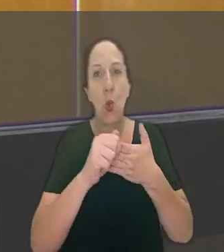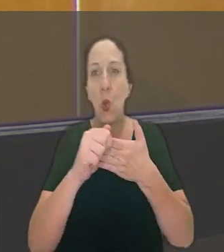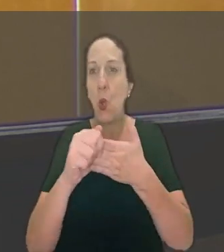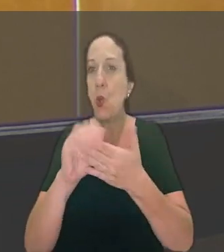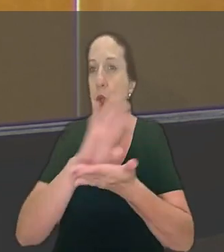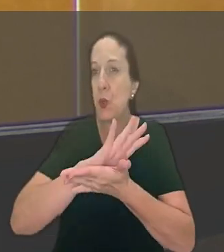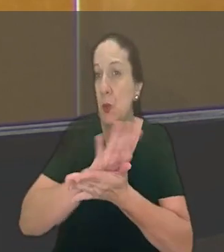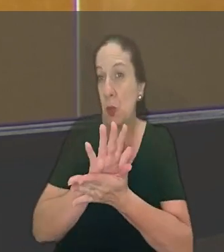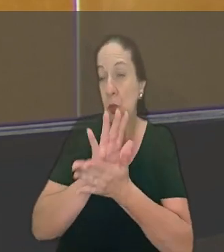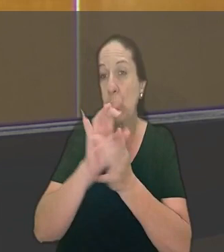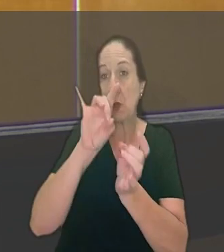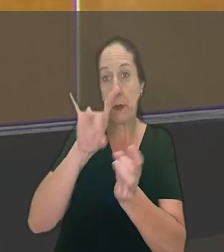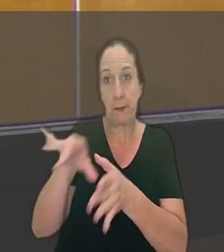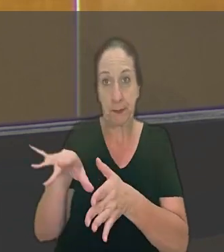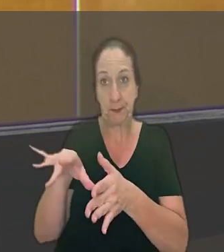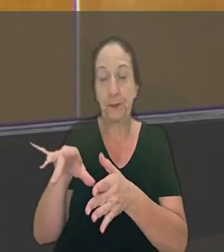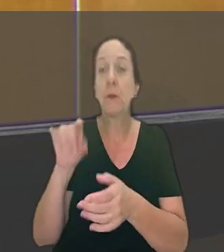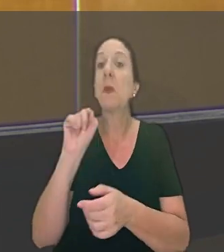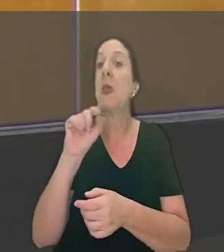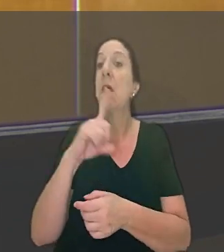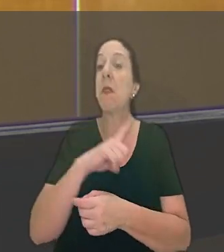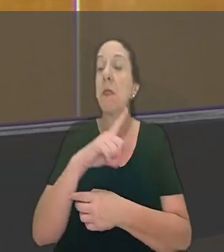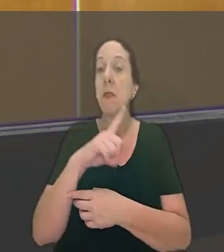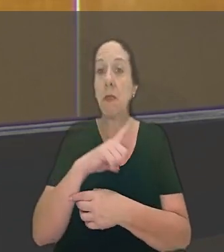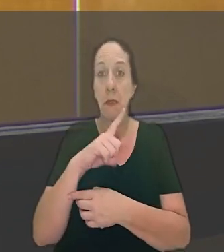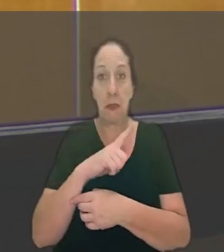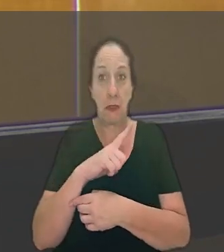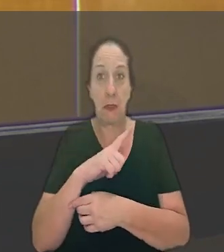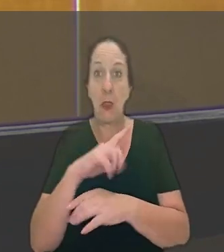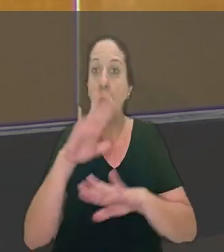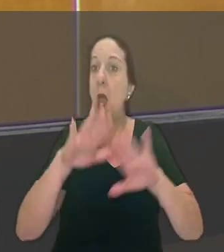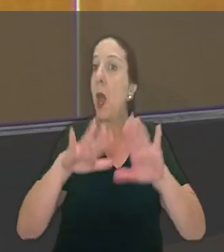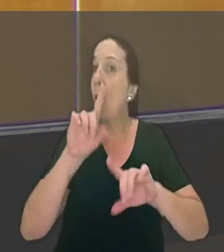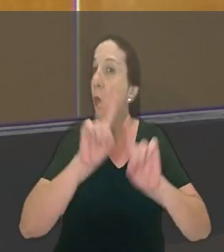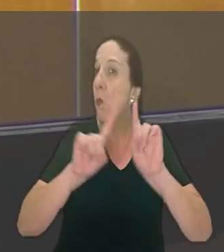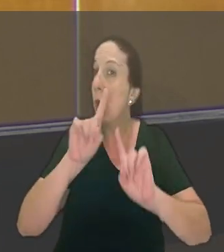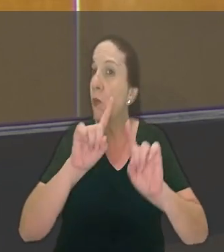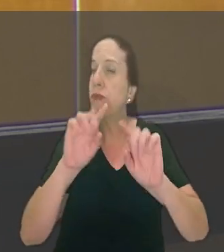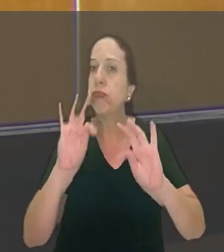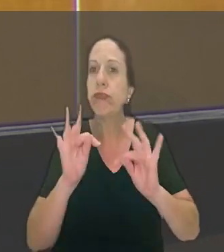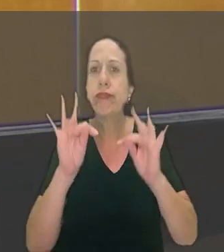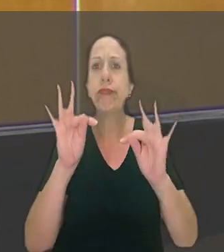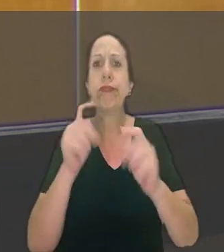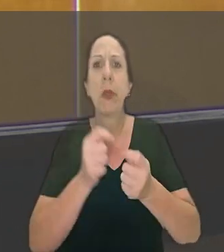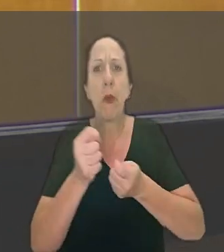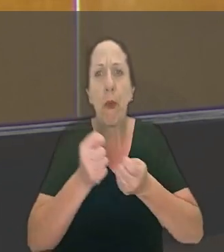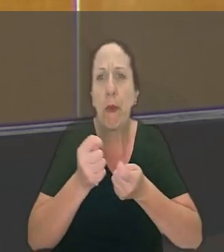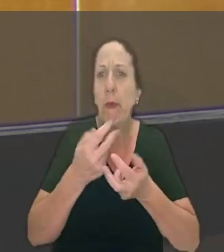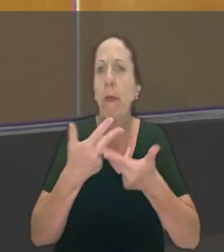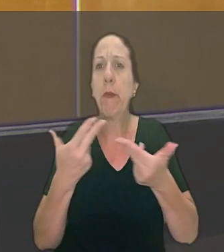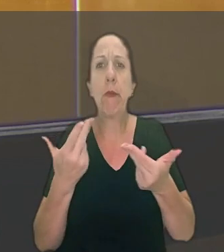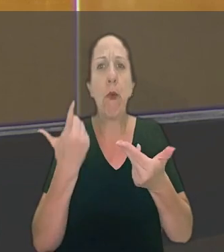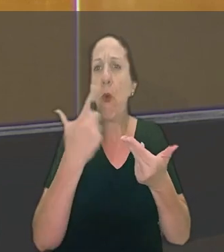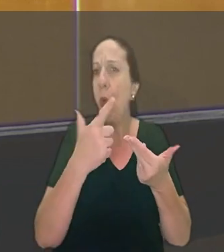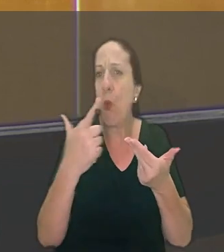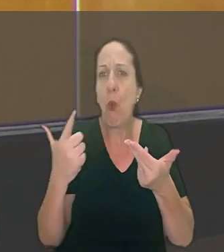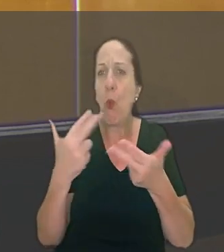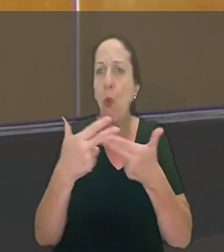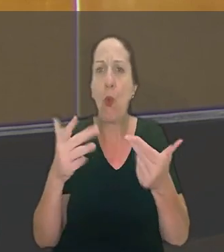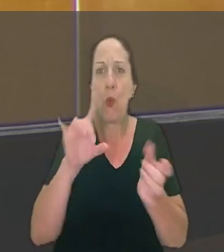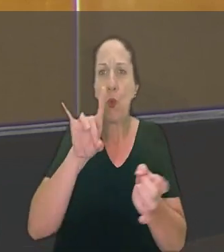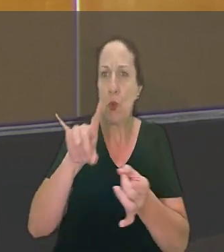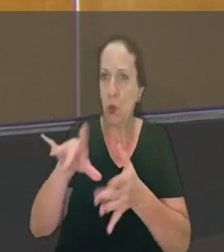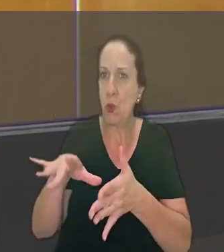conduta discriminatória na despedida, ou seja, da existência de eventual motivo técnico, econômico, financeiro